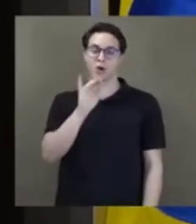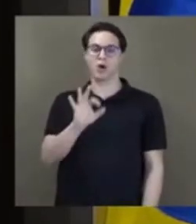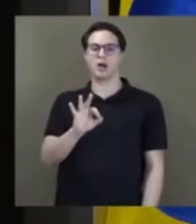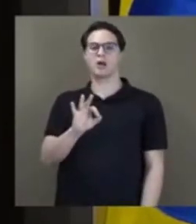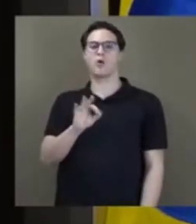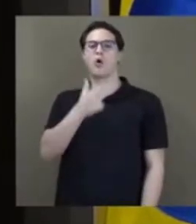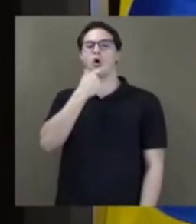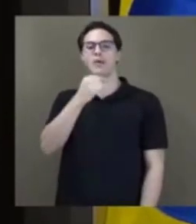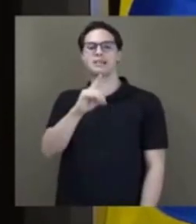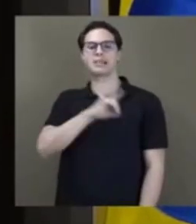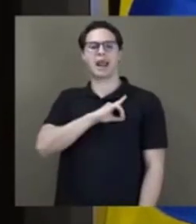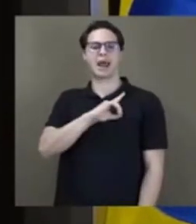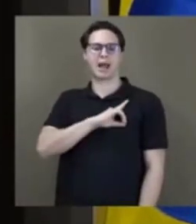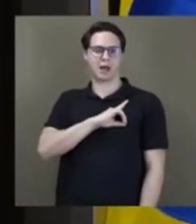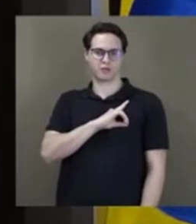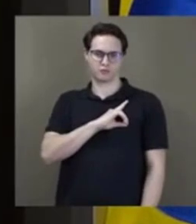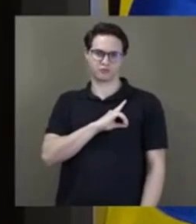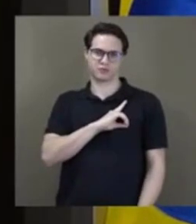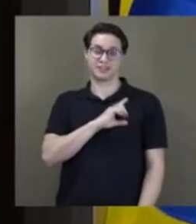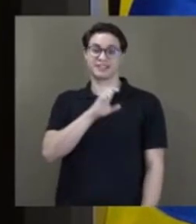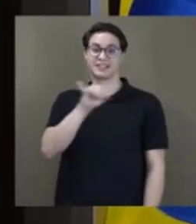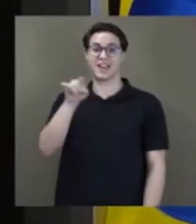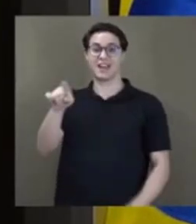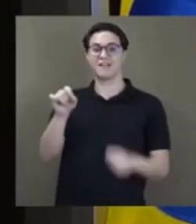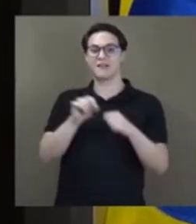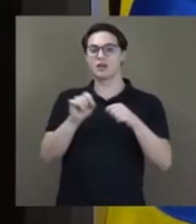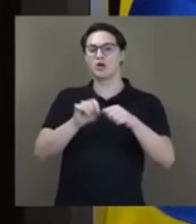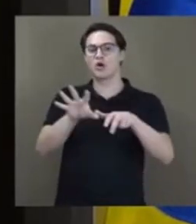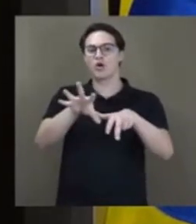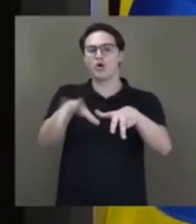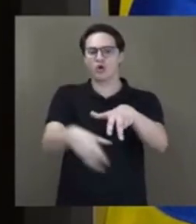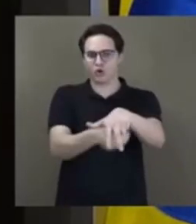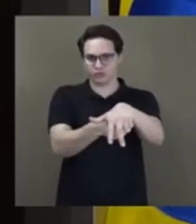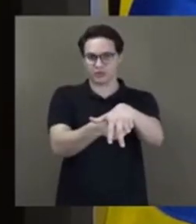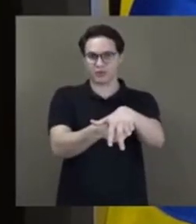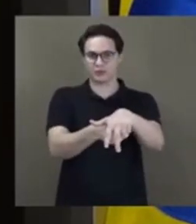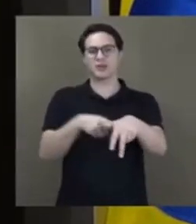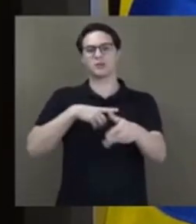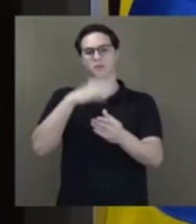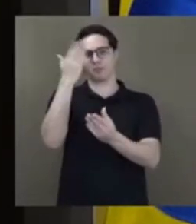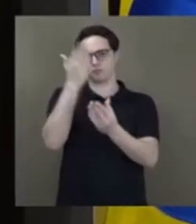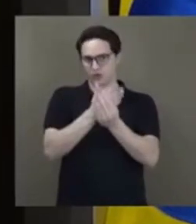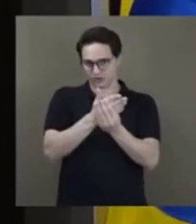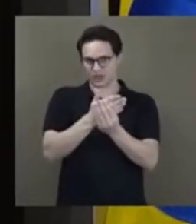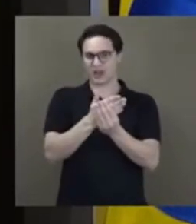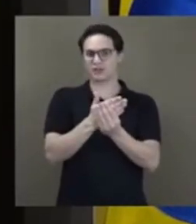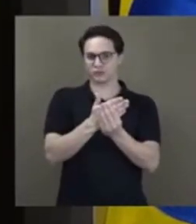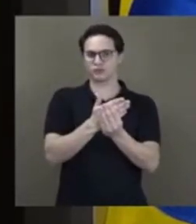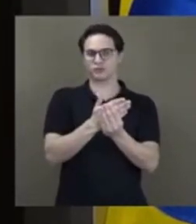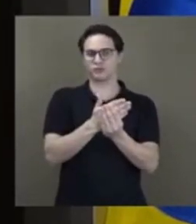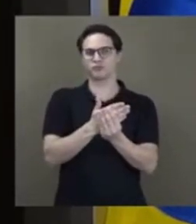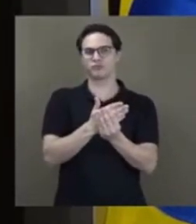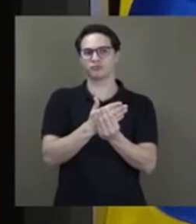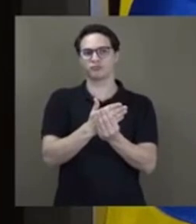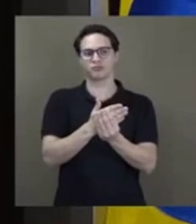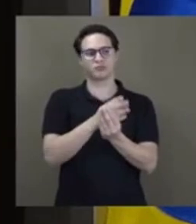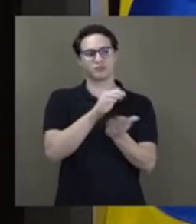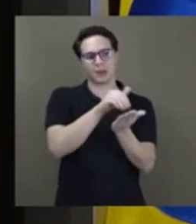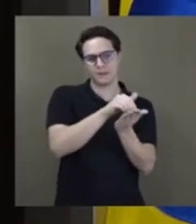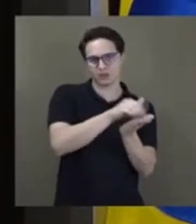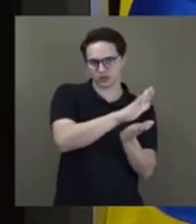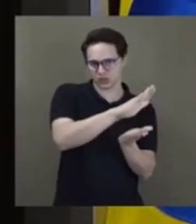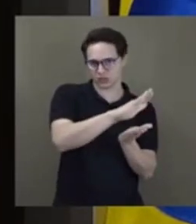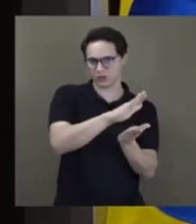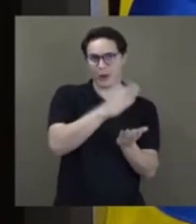Federal, pratica um ato de corrupção, ele é processado administrativamente e é demitido,